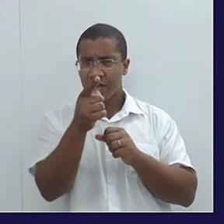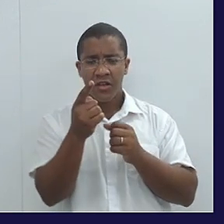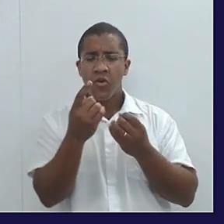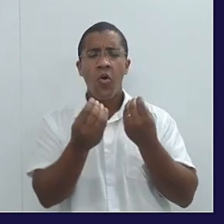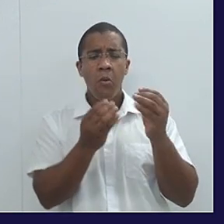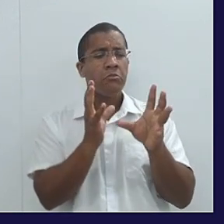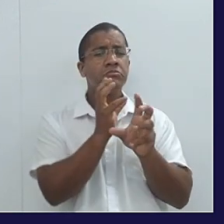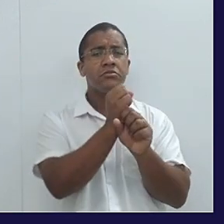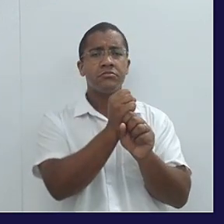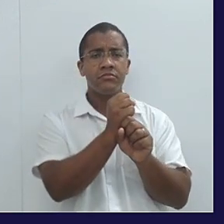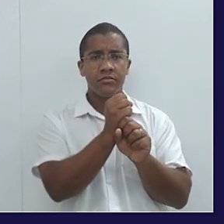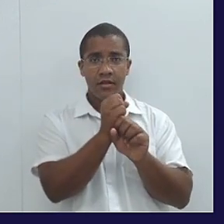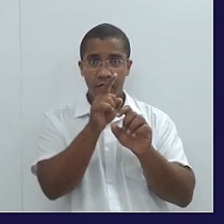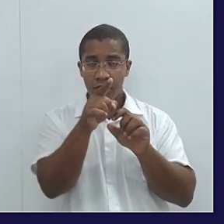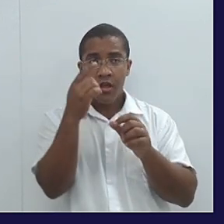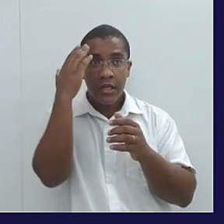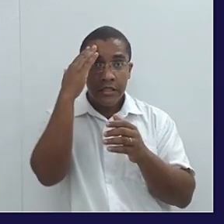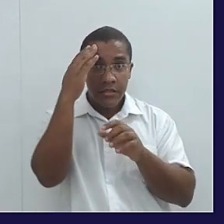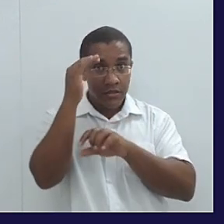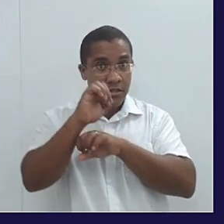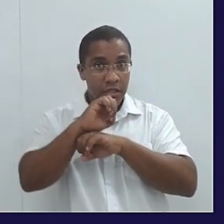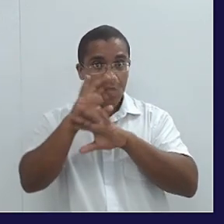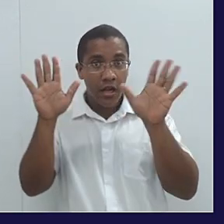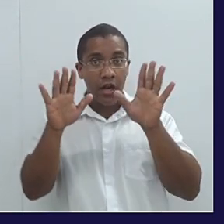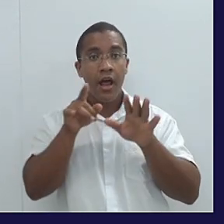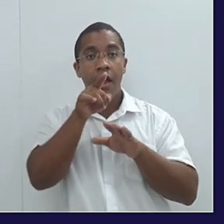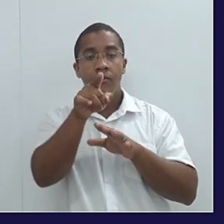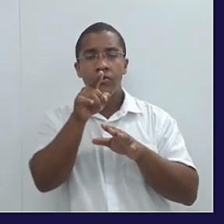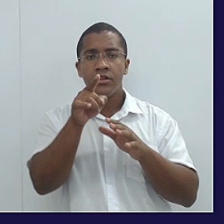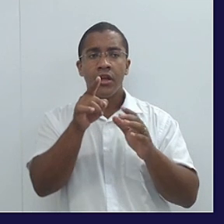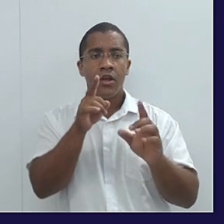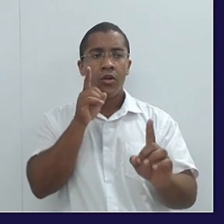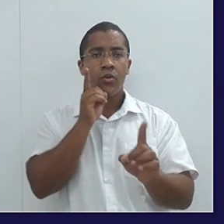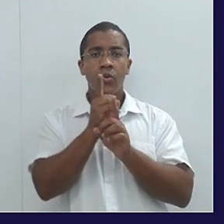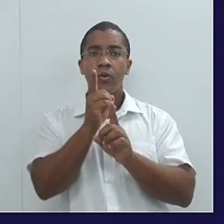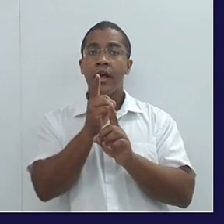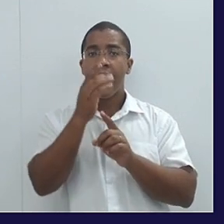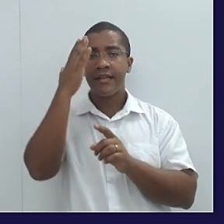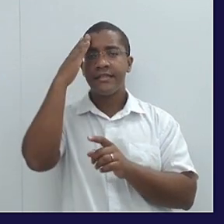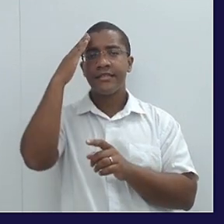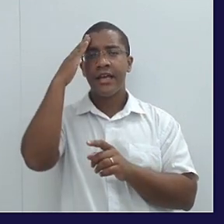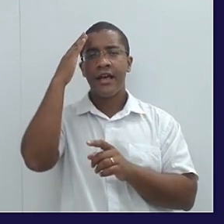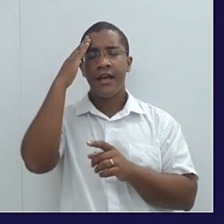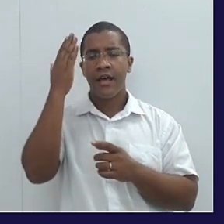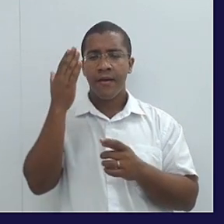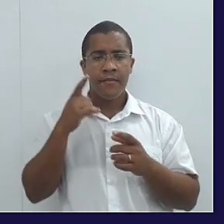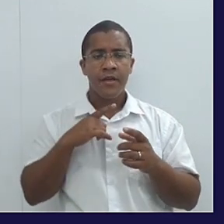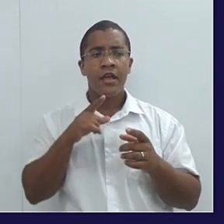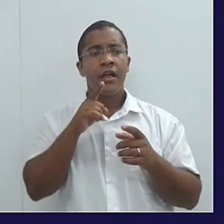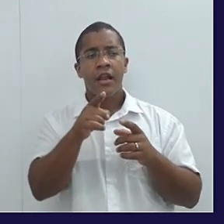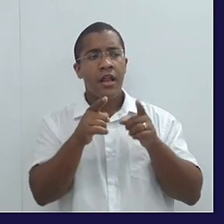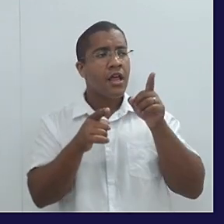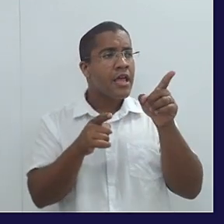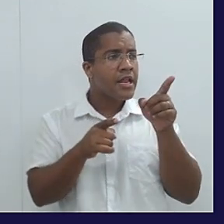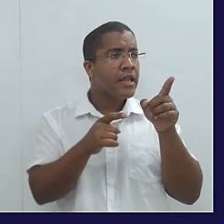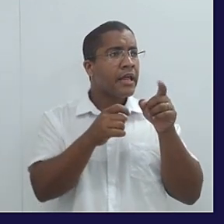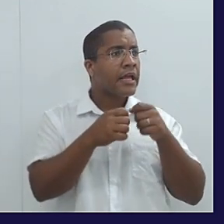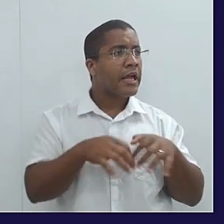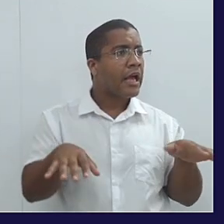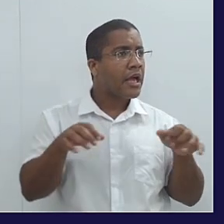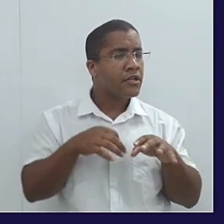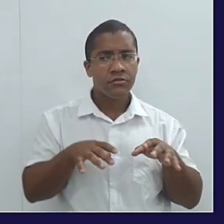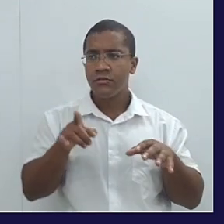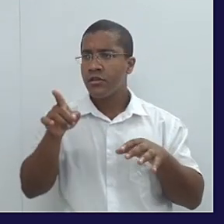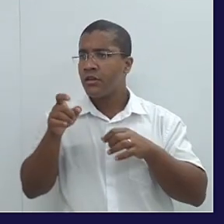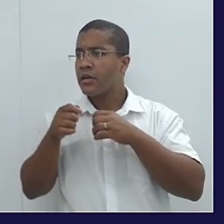de luz. Ao entender realmente esses cálculos, na realidade vai ser possível saber quais são os eletrodomésticos